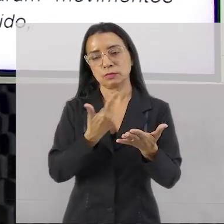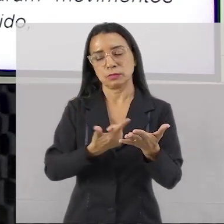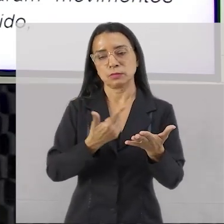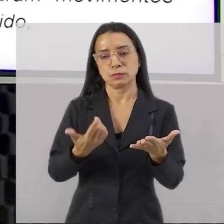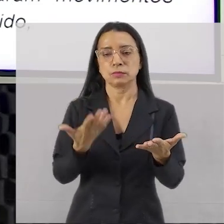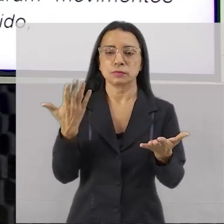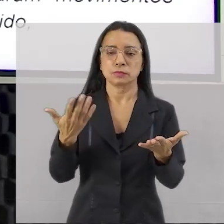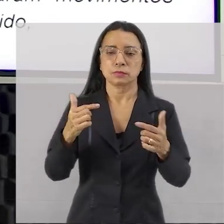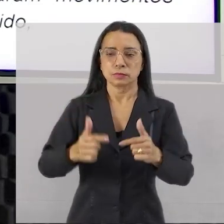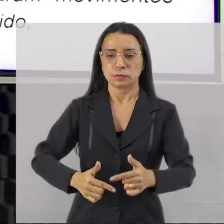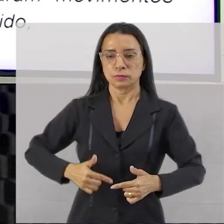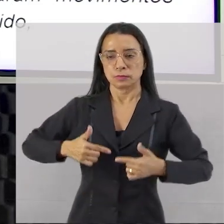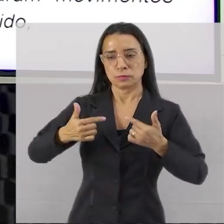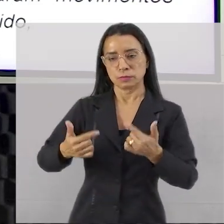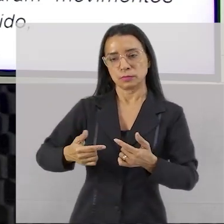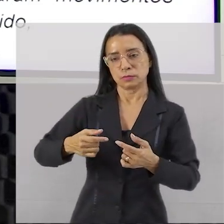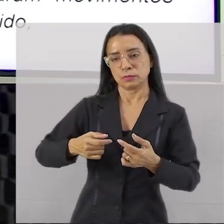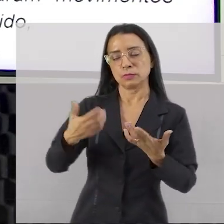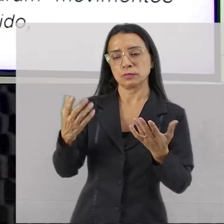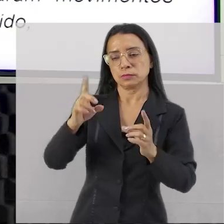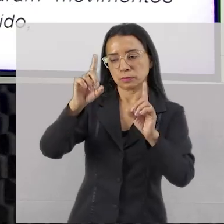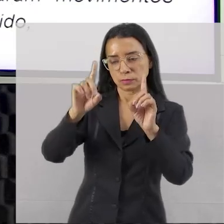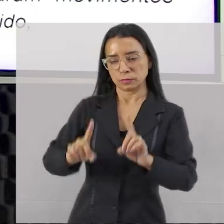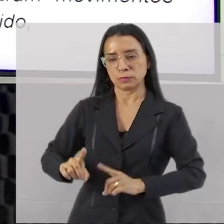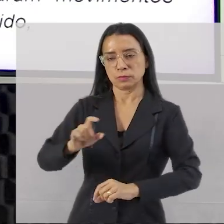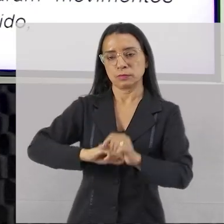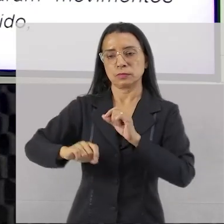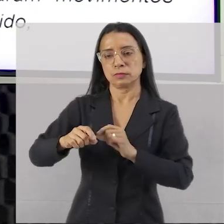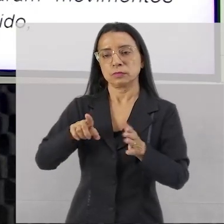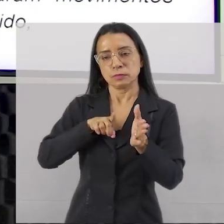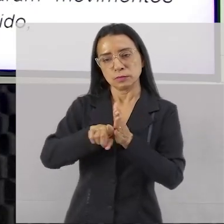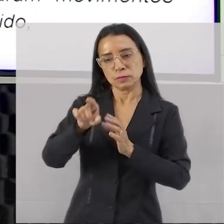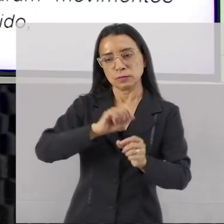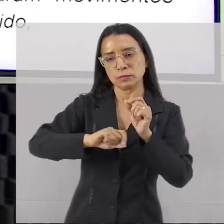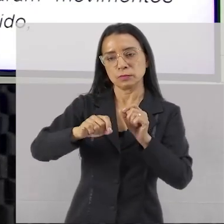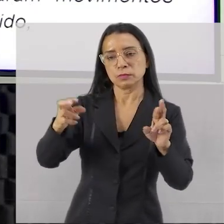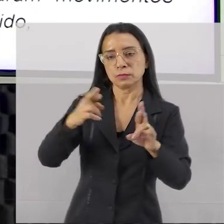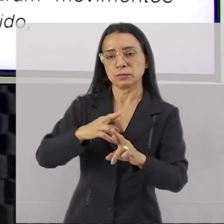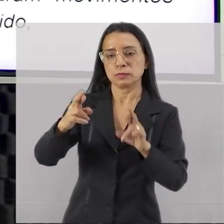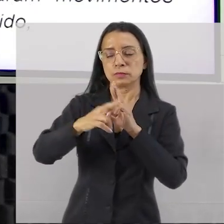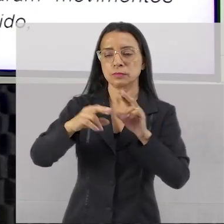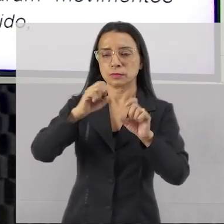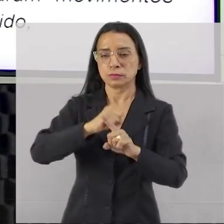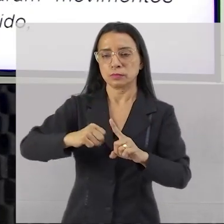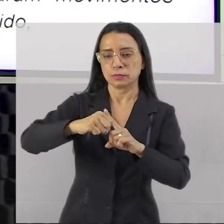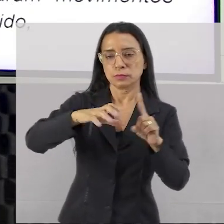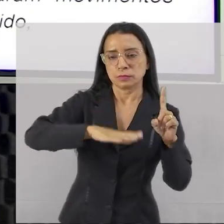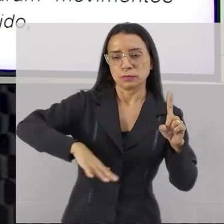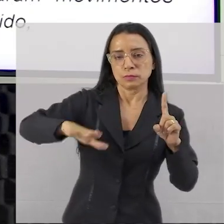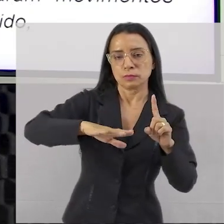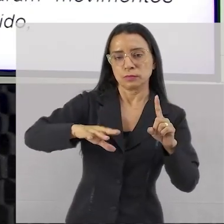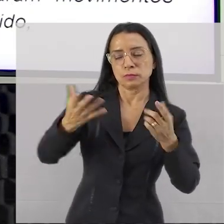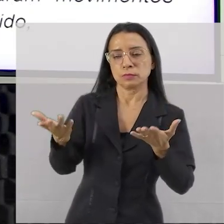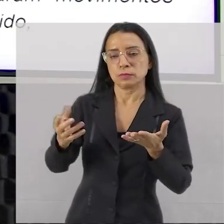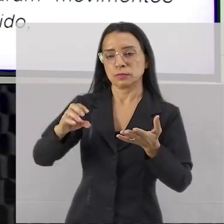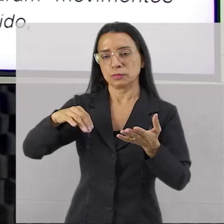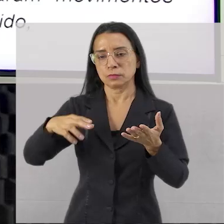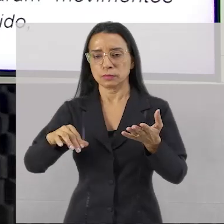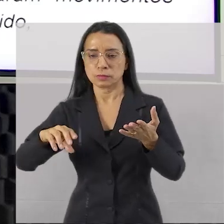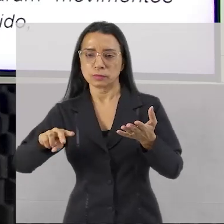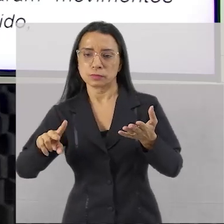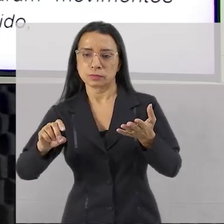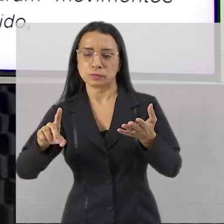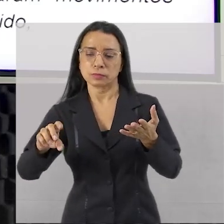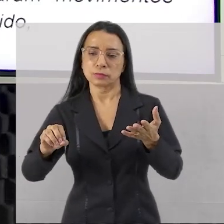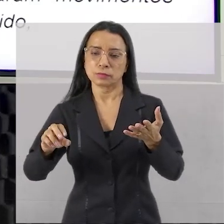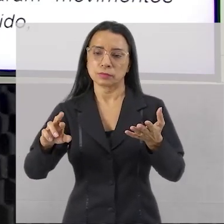a luta por direitos e questionamentos em relação às sociedades conservadoras, que desencadearam movimentos sociais na